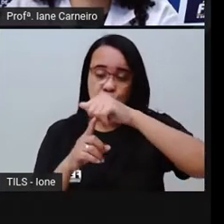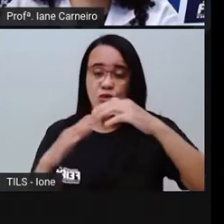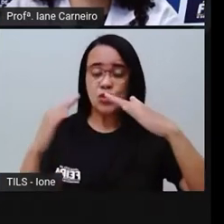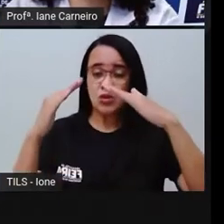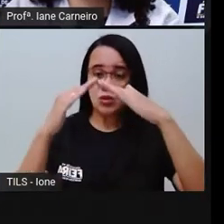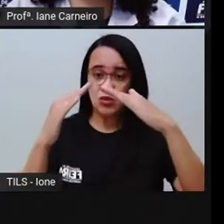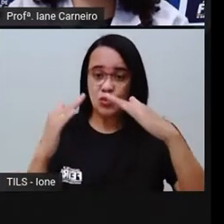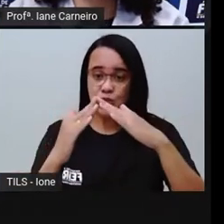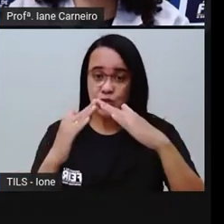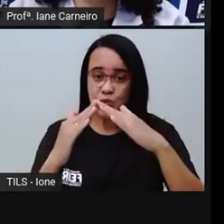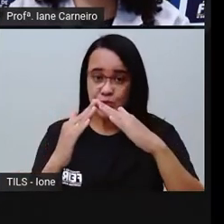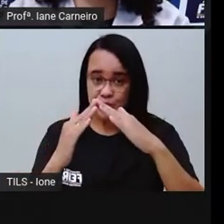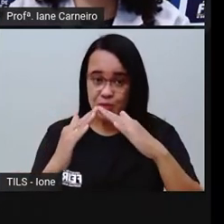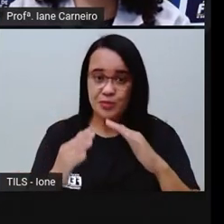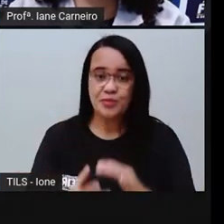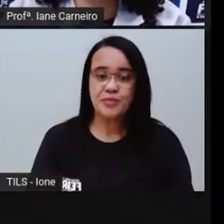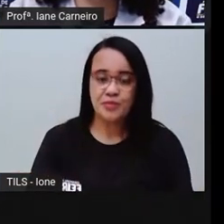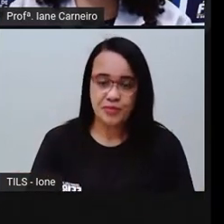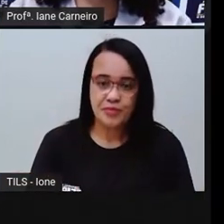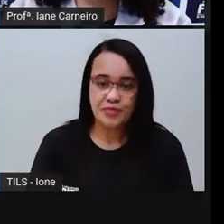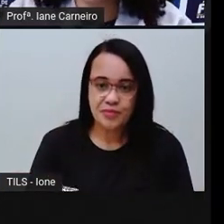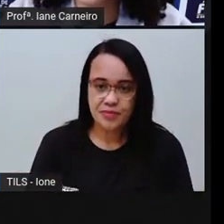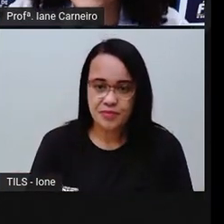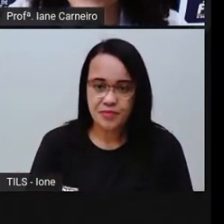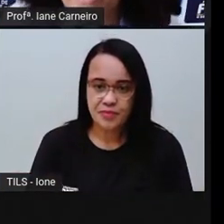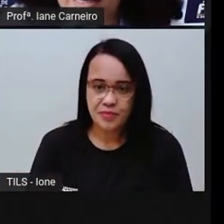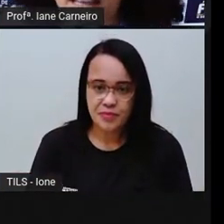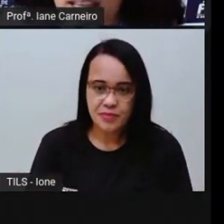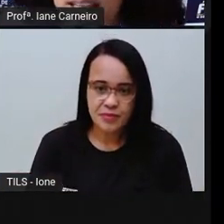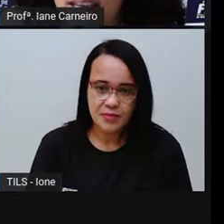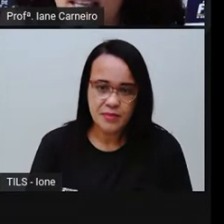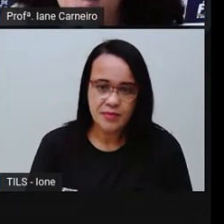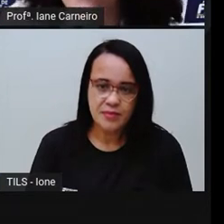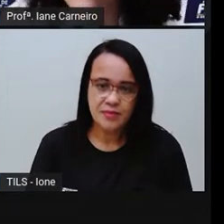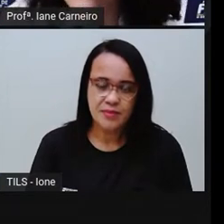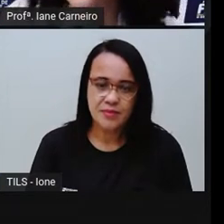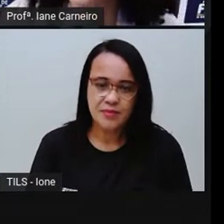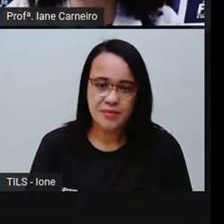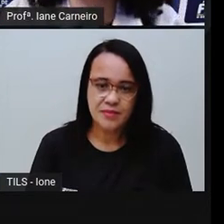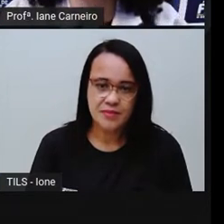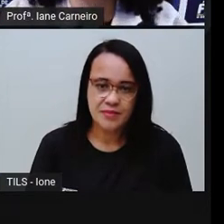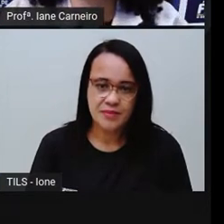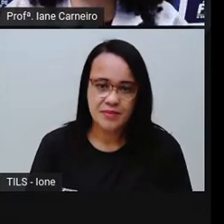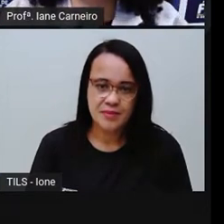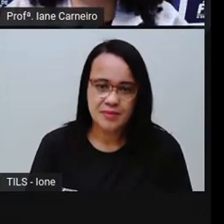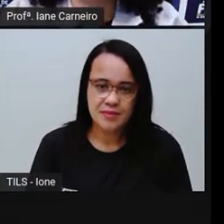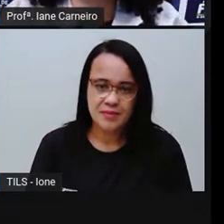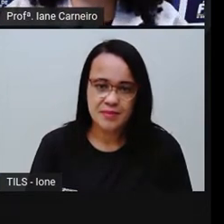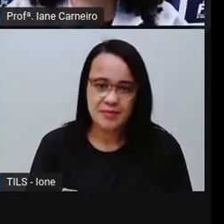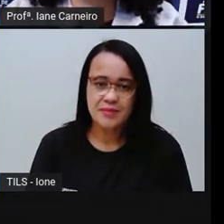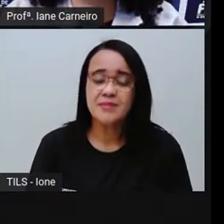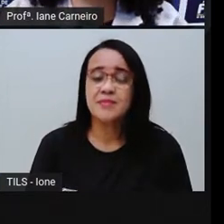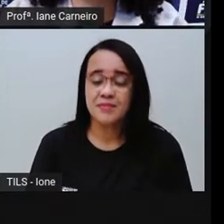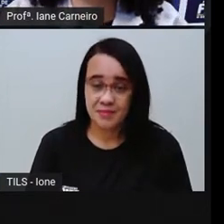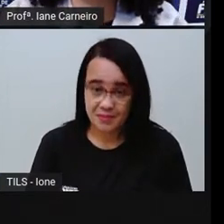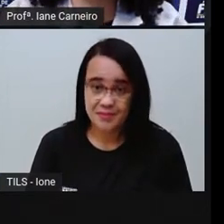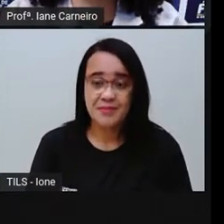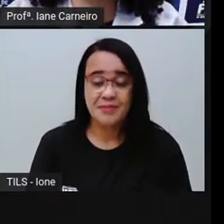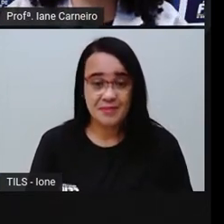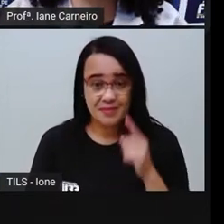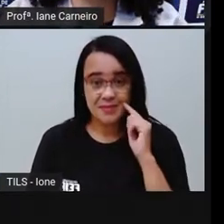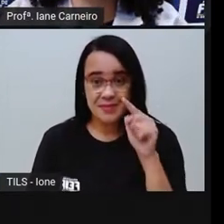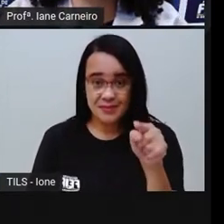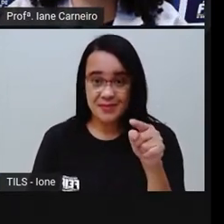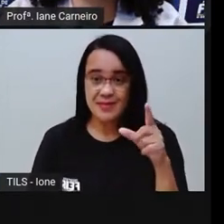gato só liga aqui para vocês verem o pior o gato a palavra